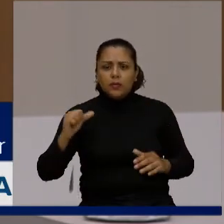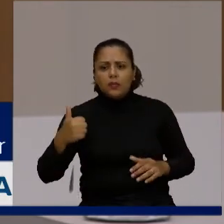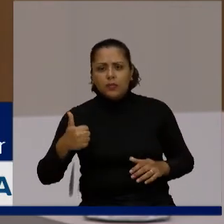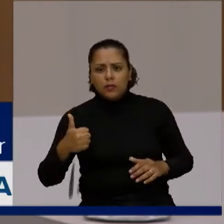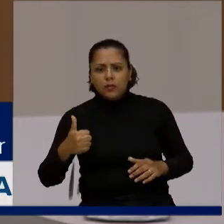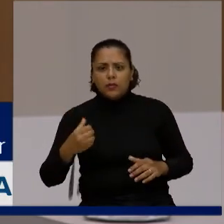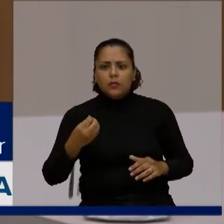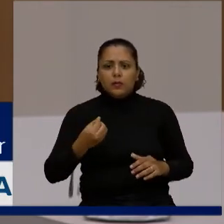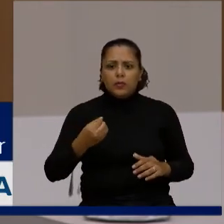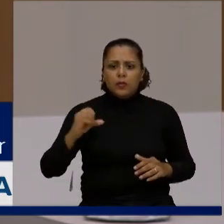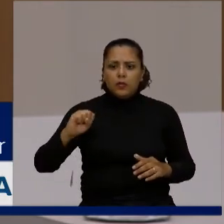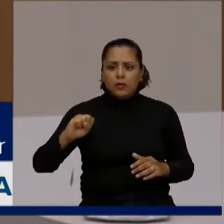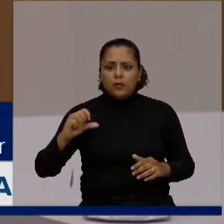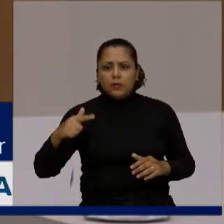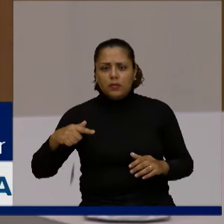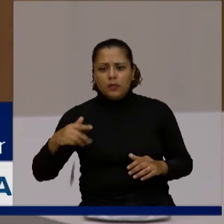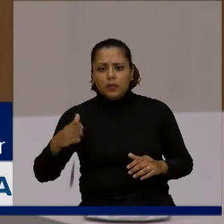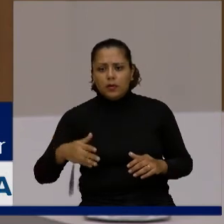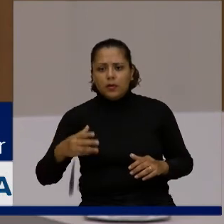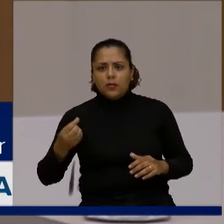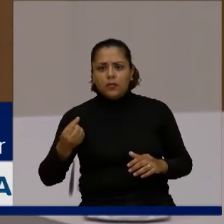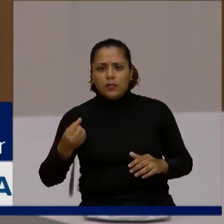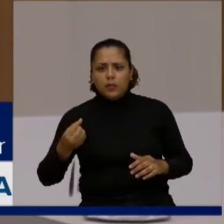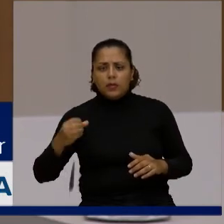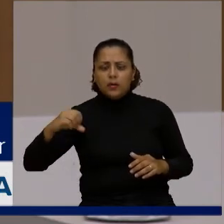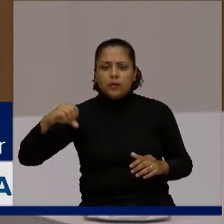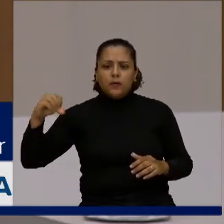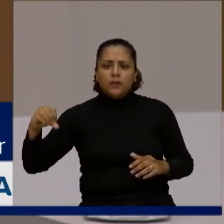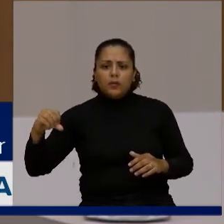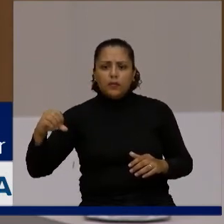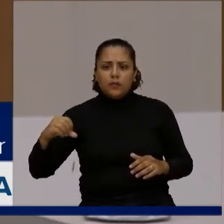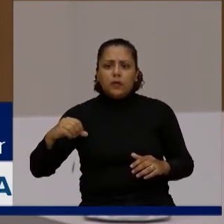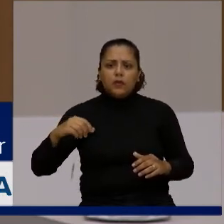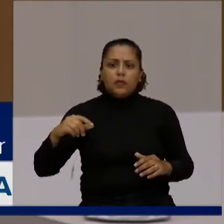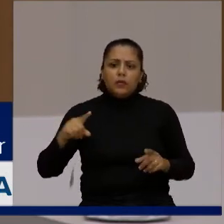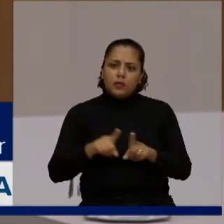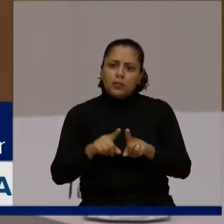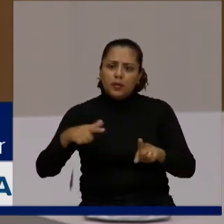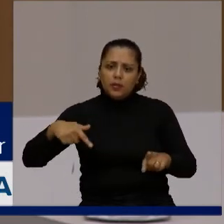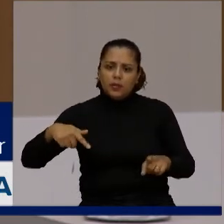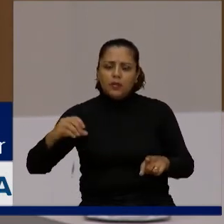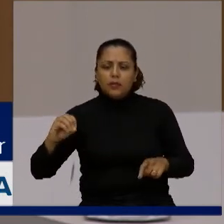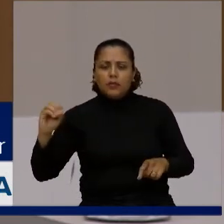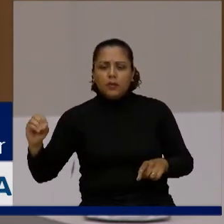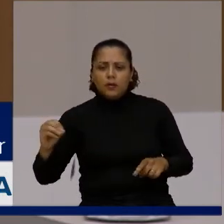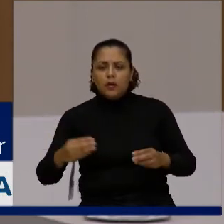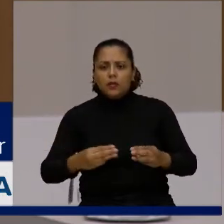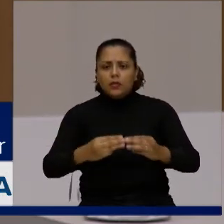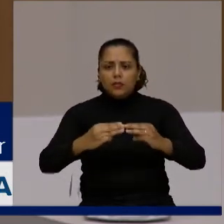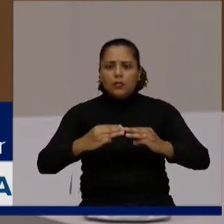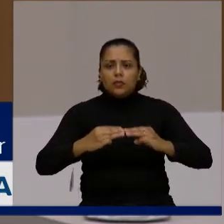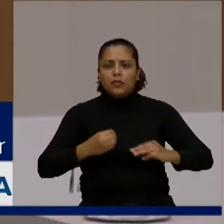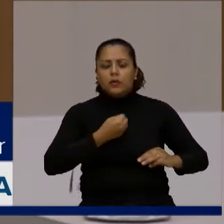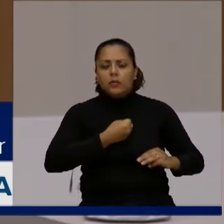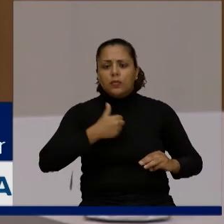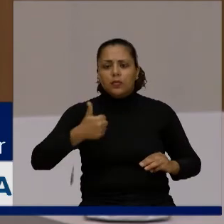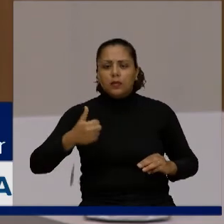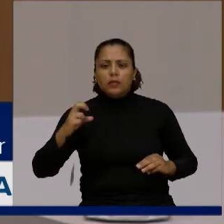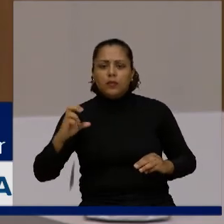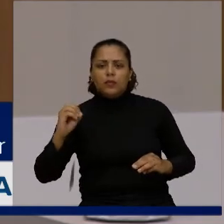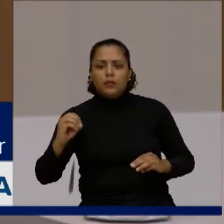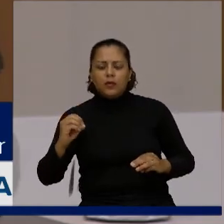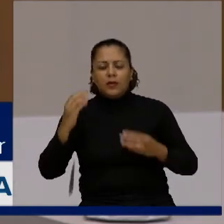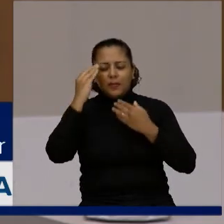687, 689, 699 e 700. E a moção número 150.